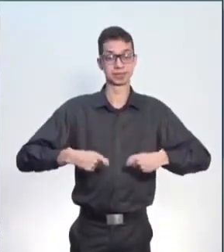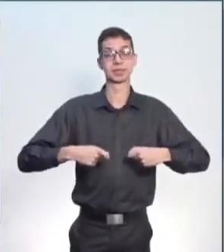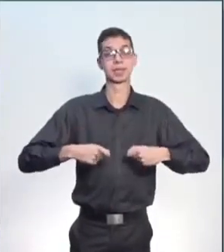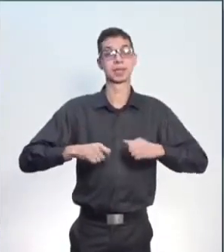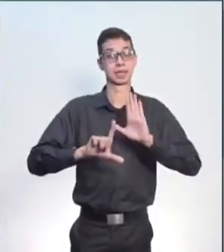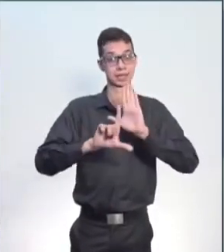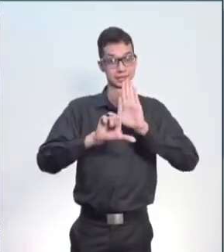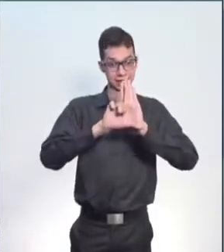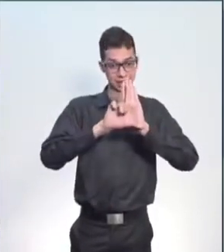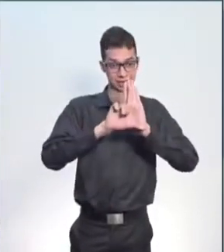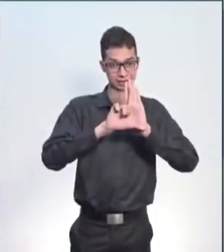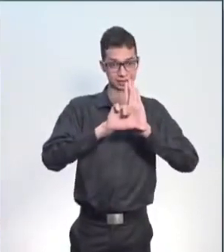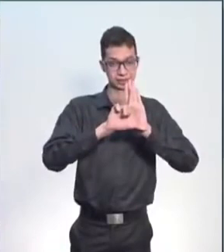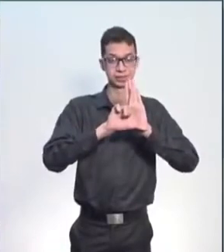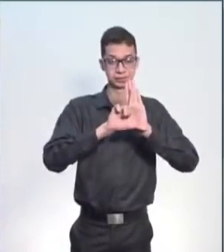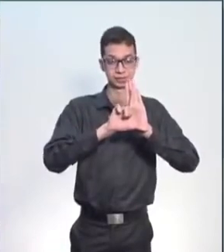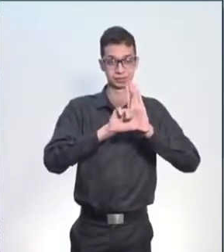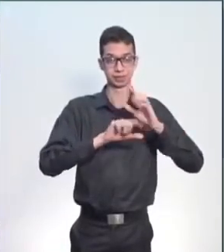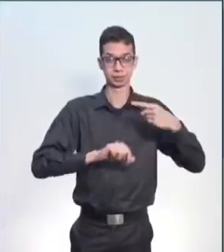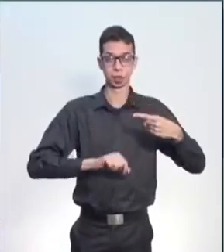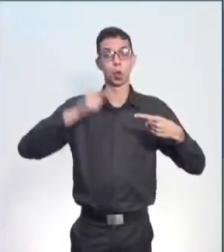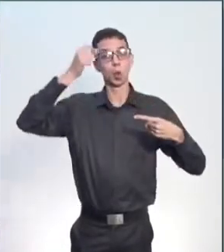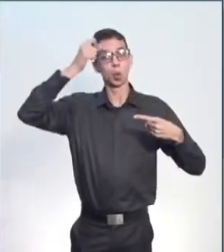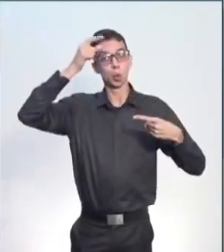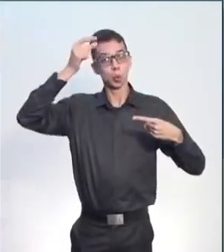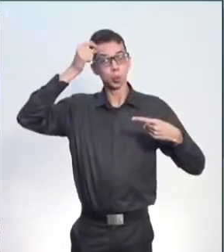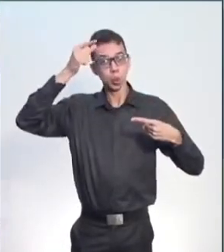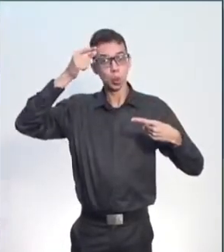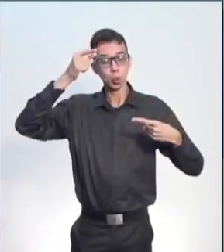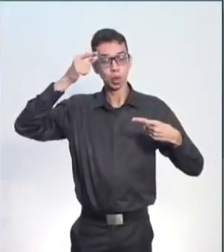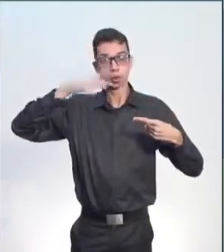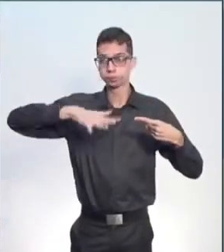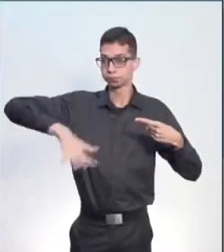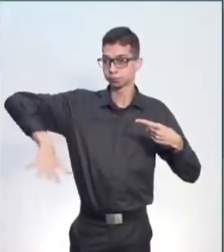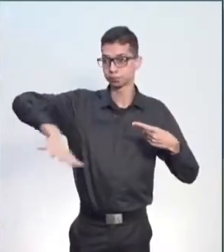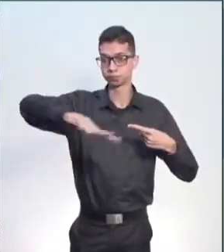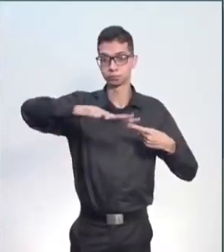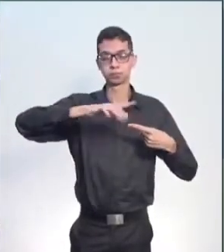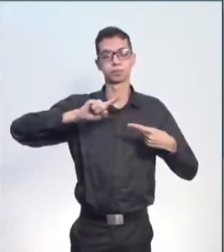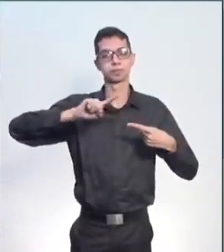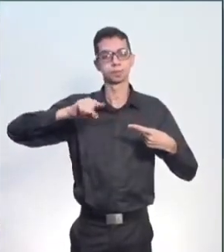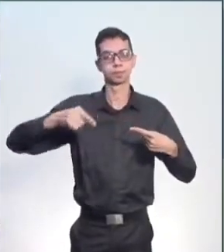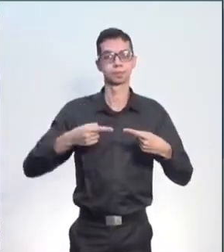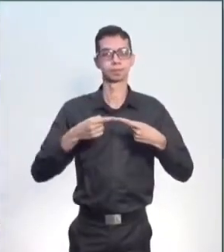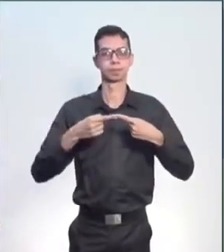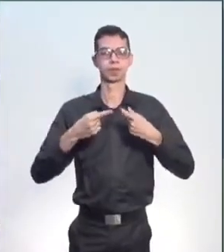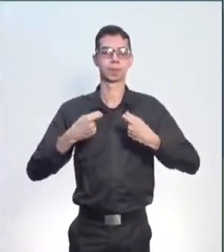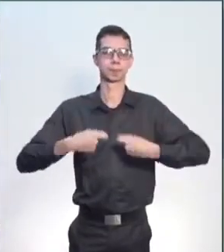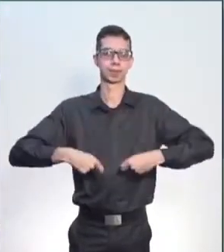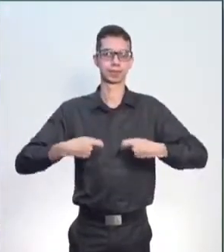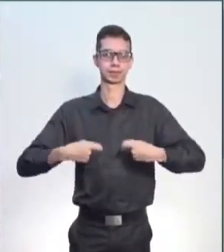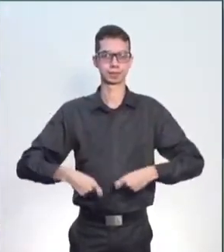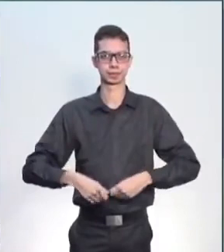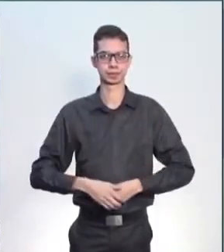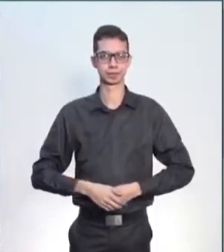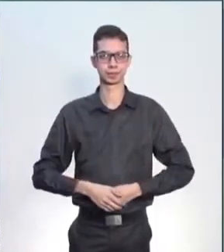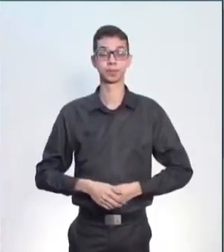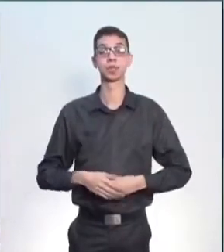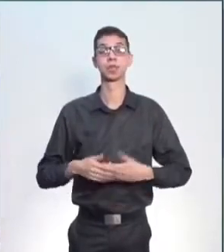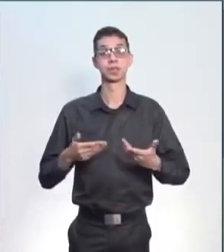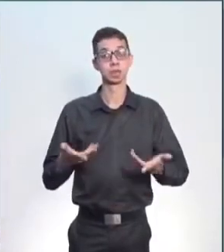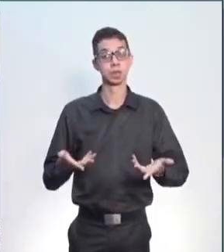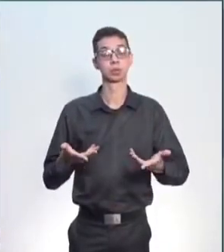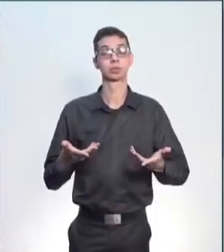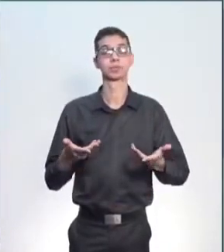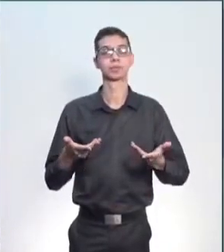leis elas servem para aprimorar, né, a vida na sociedade. E, neste aprimoramento,